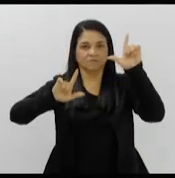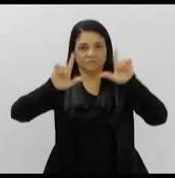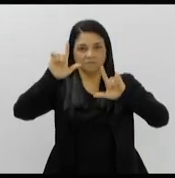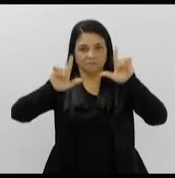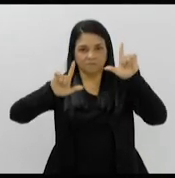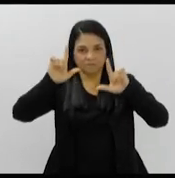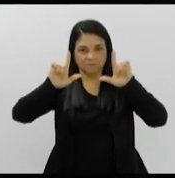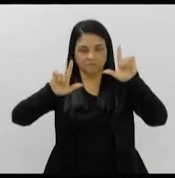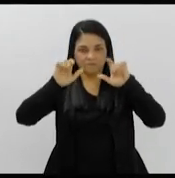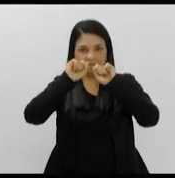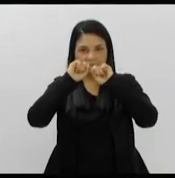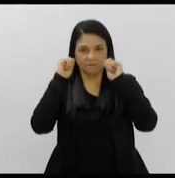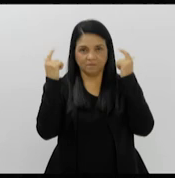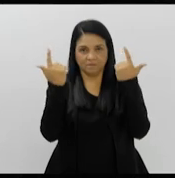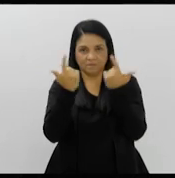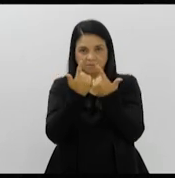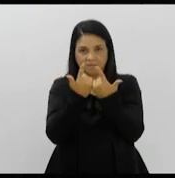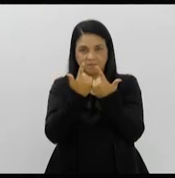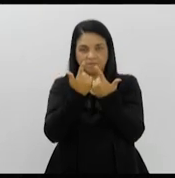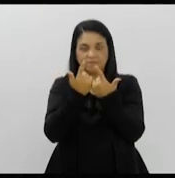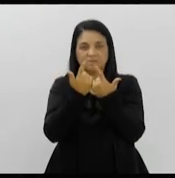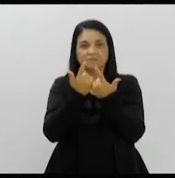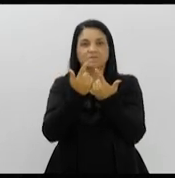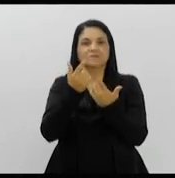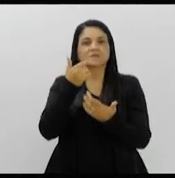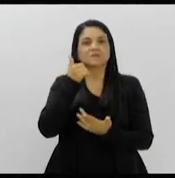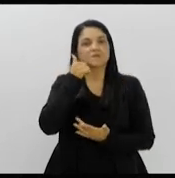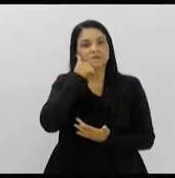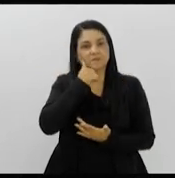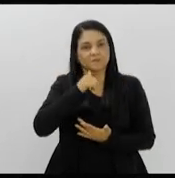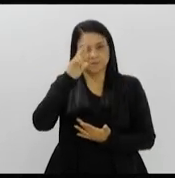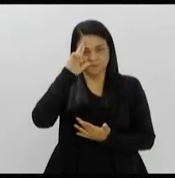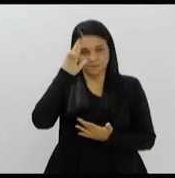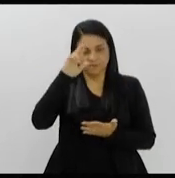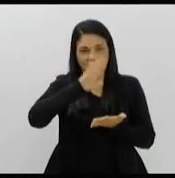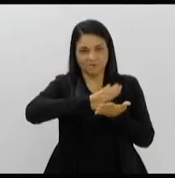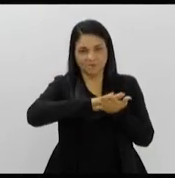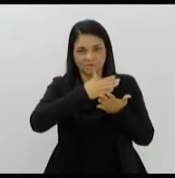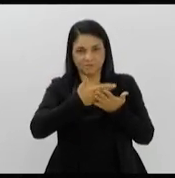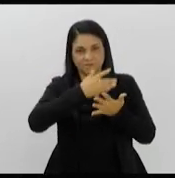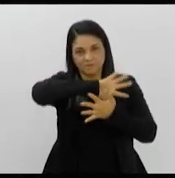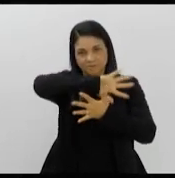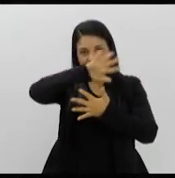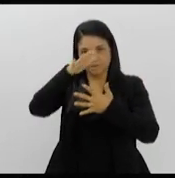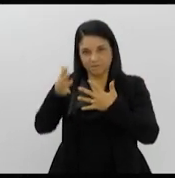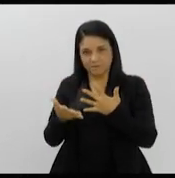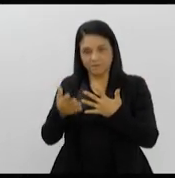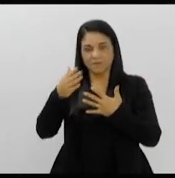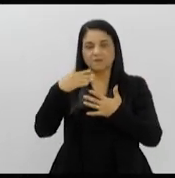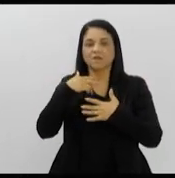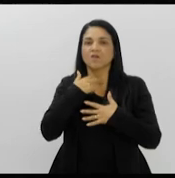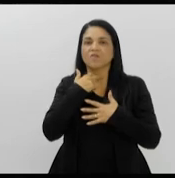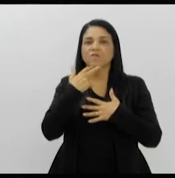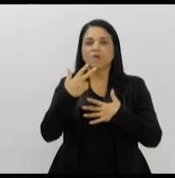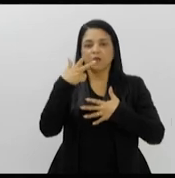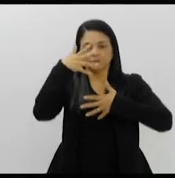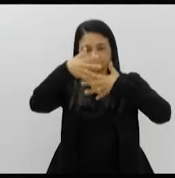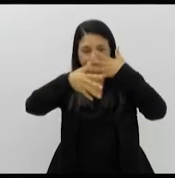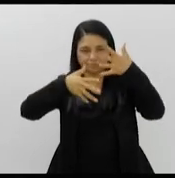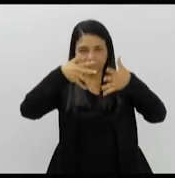alerge senhora da língua de libras que leva a nossa